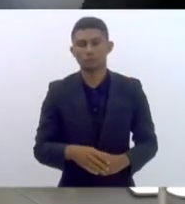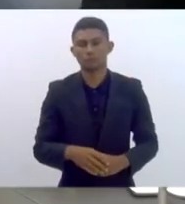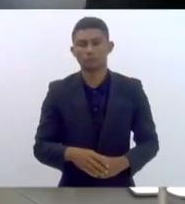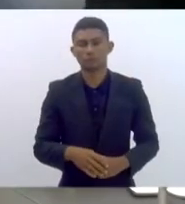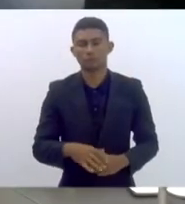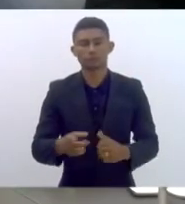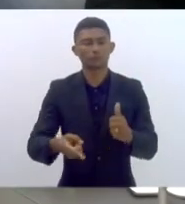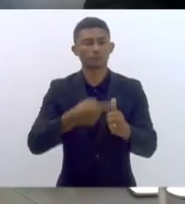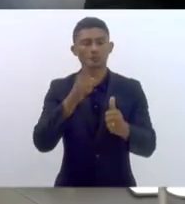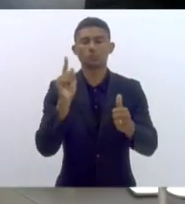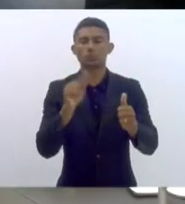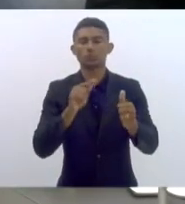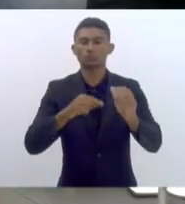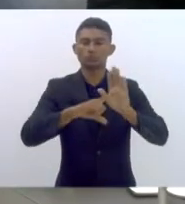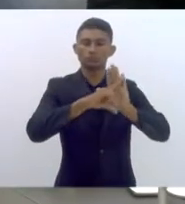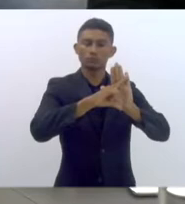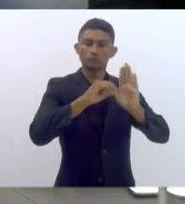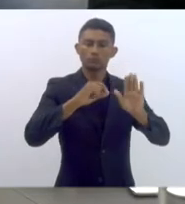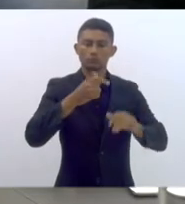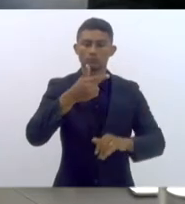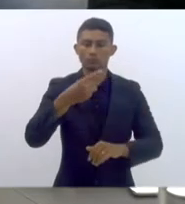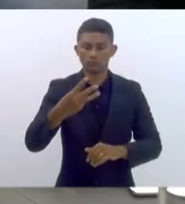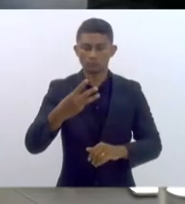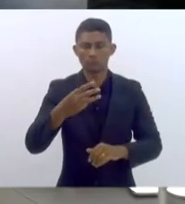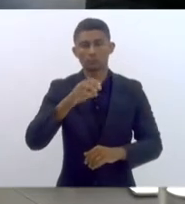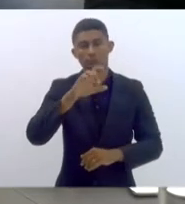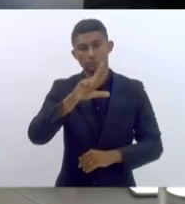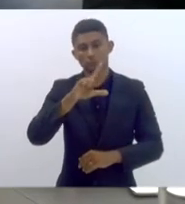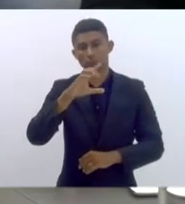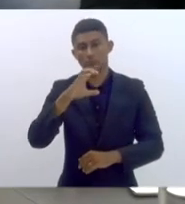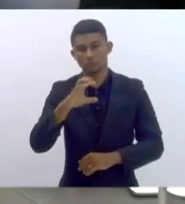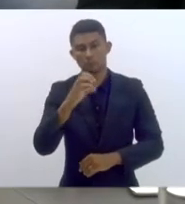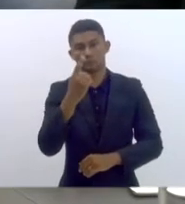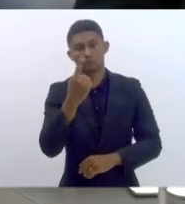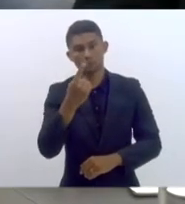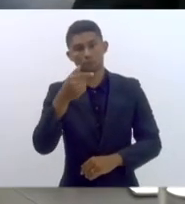do artigo 23 da LC 178.